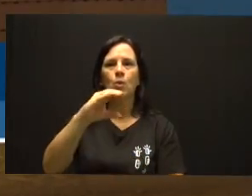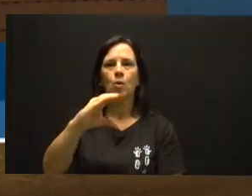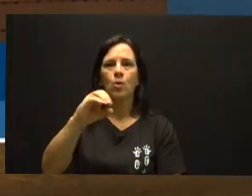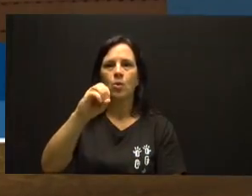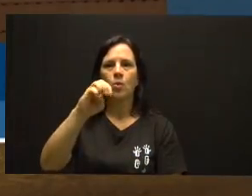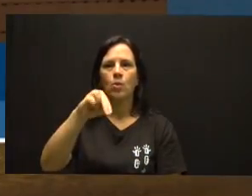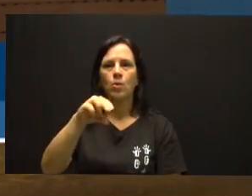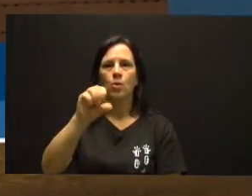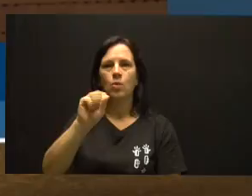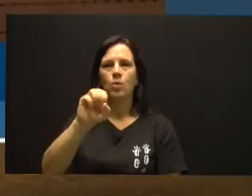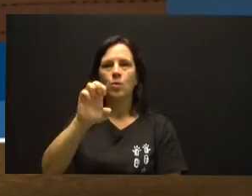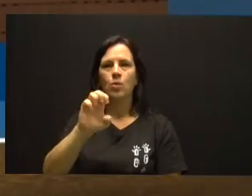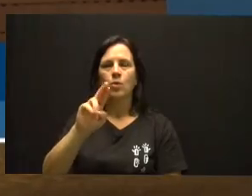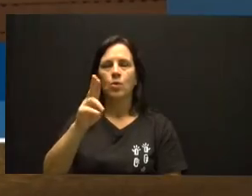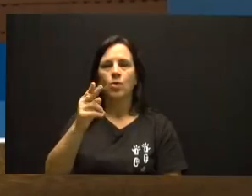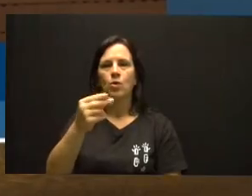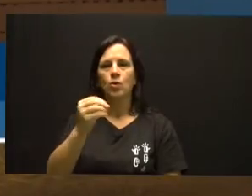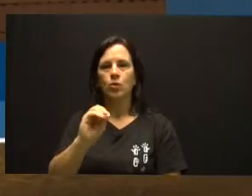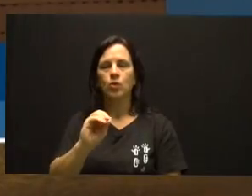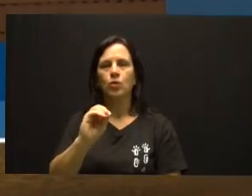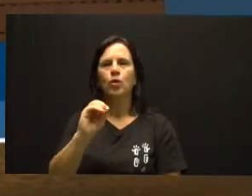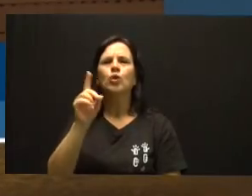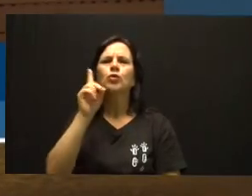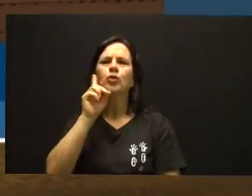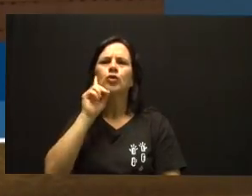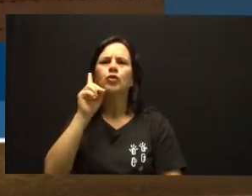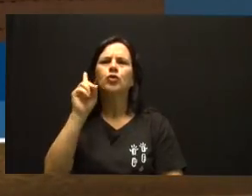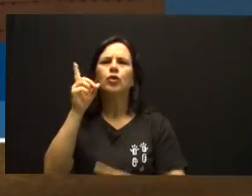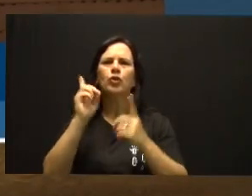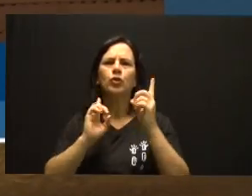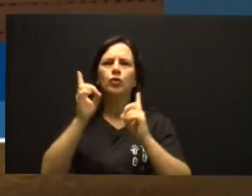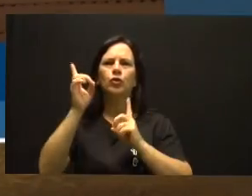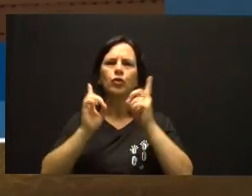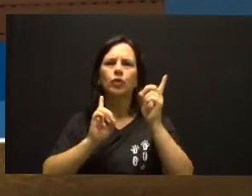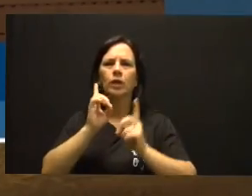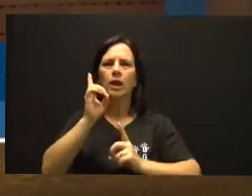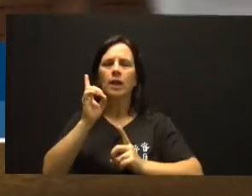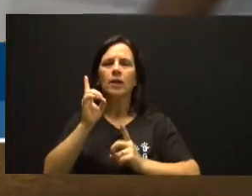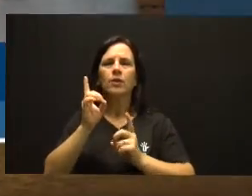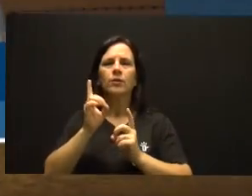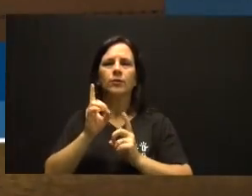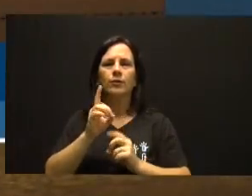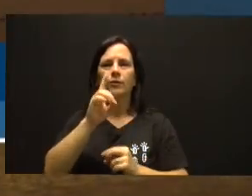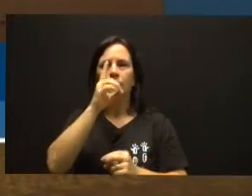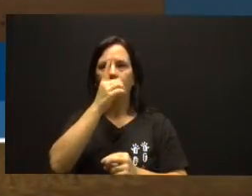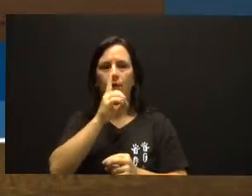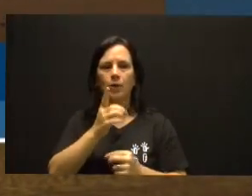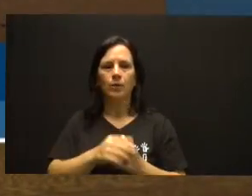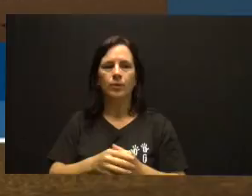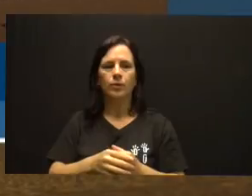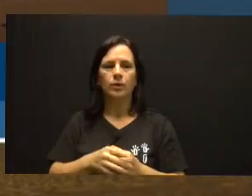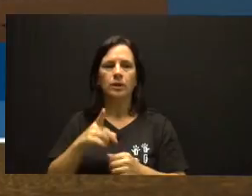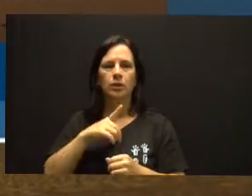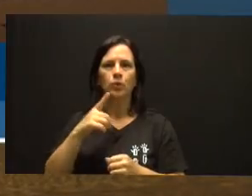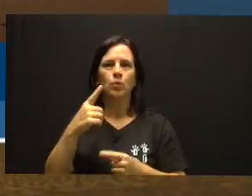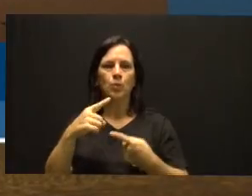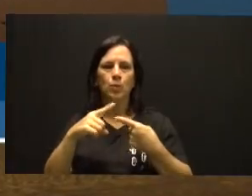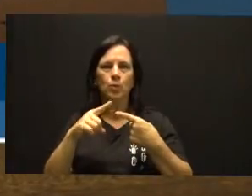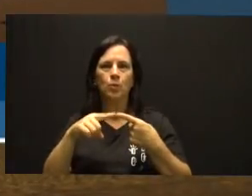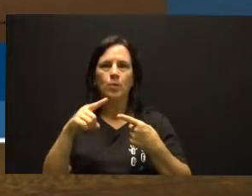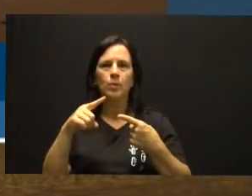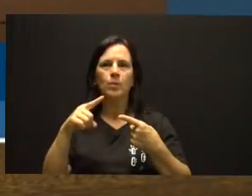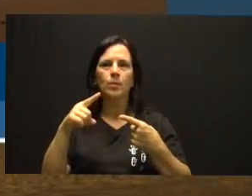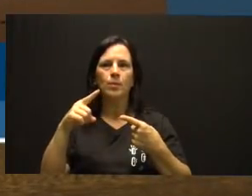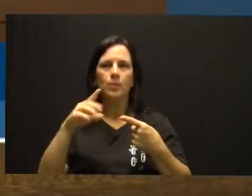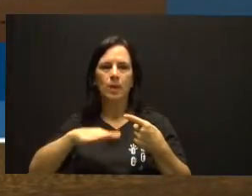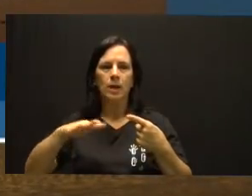E durante os dias de carnaval tivemos um problema muito sério, onde uma criança foi